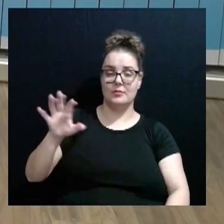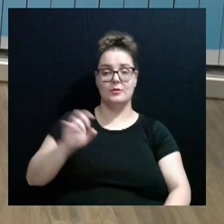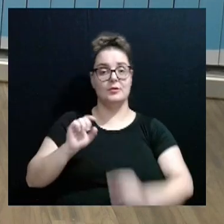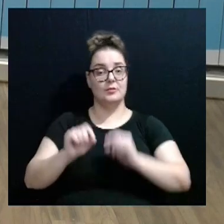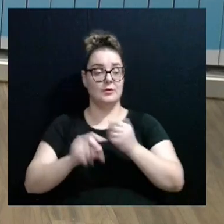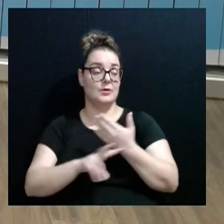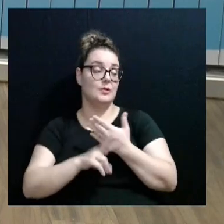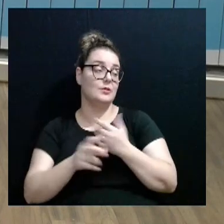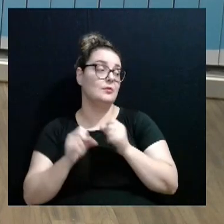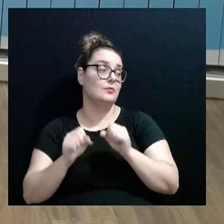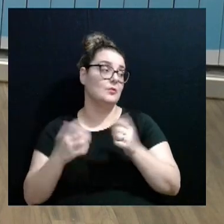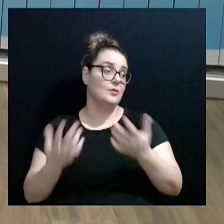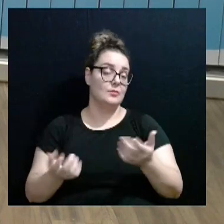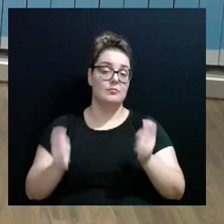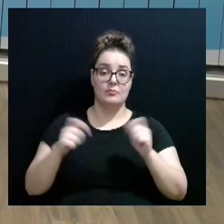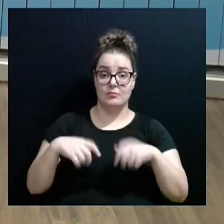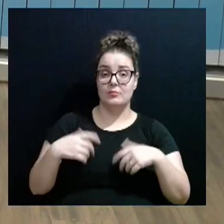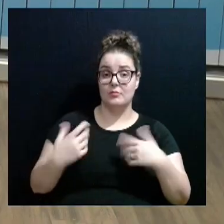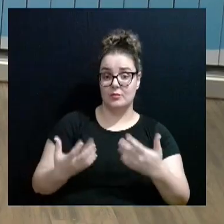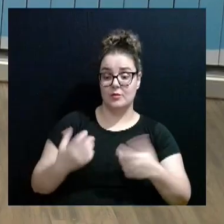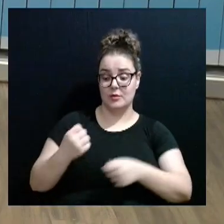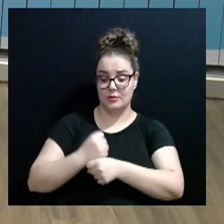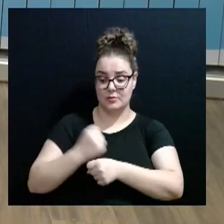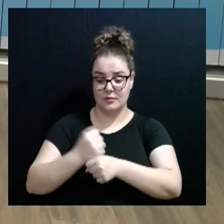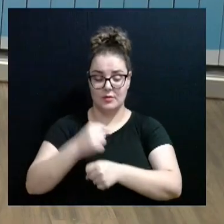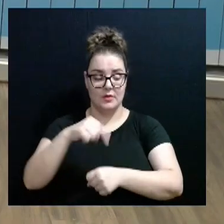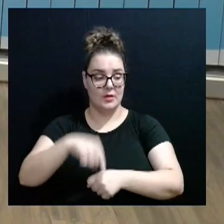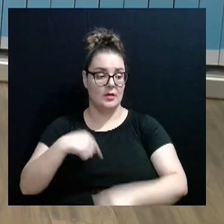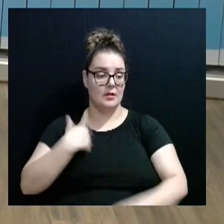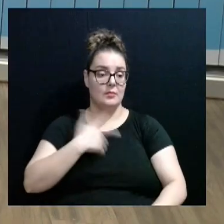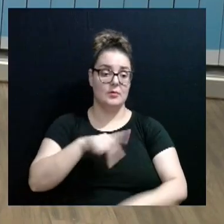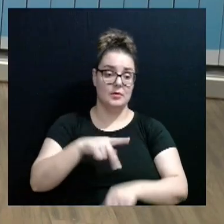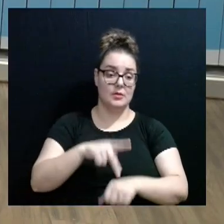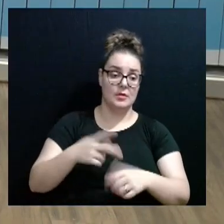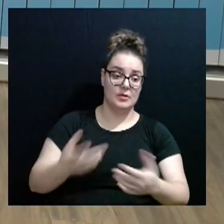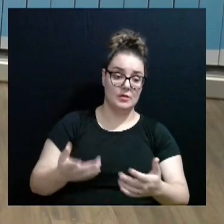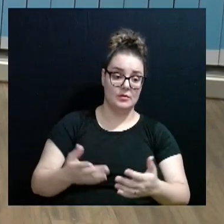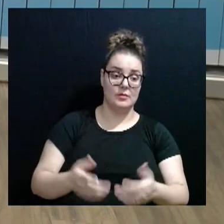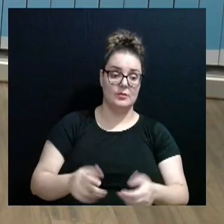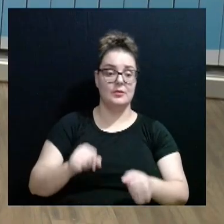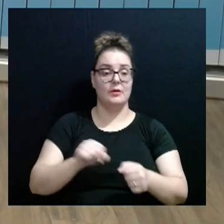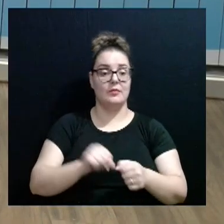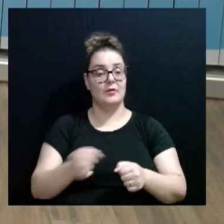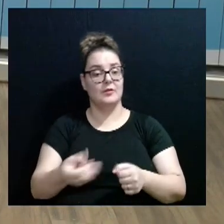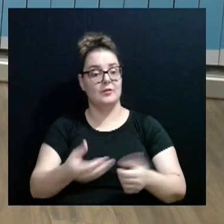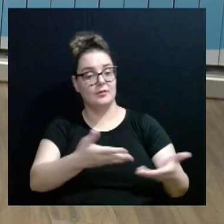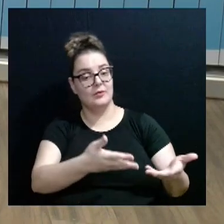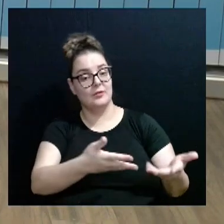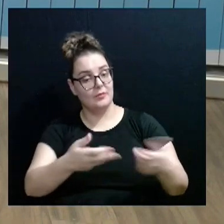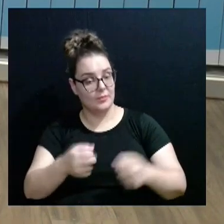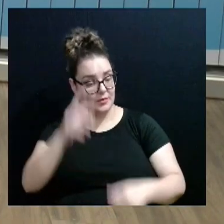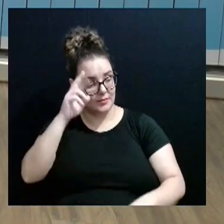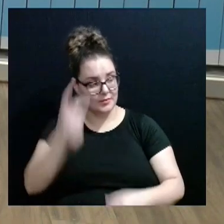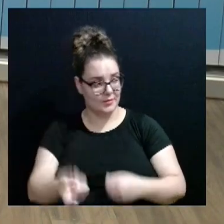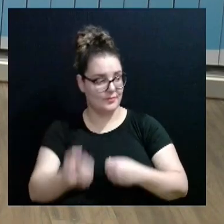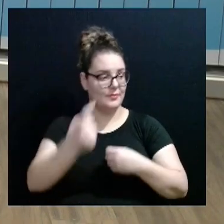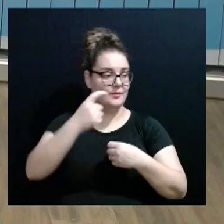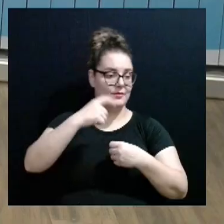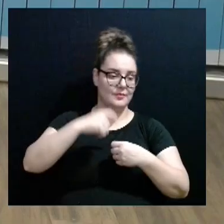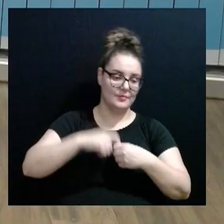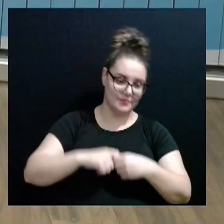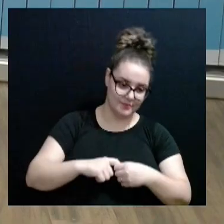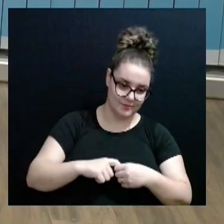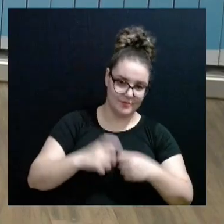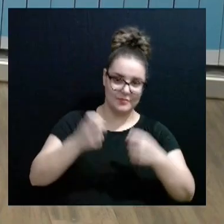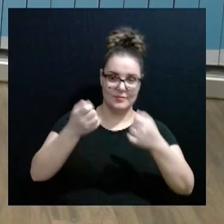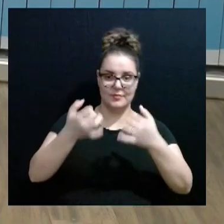provavelmente nos próximos anos, aqui para o nosso país. Já faço um novo convite para o senhor retornar para explicar sobre esse e